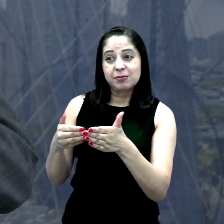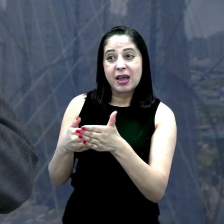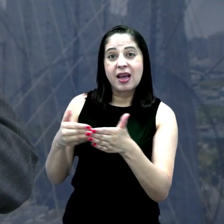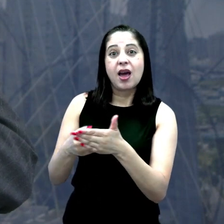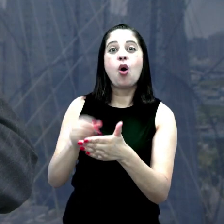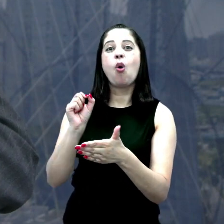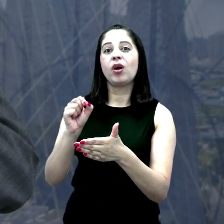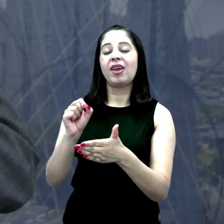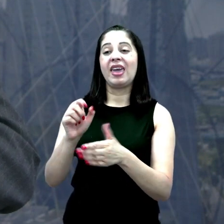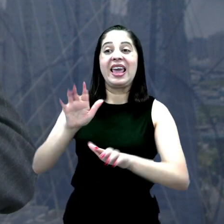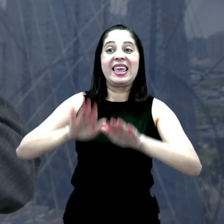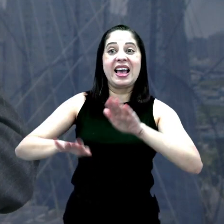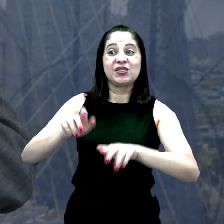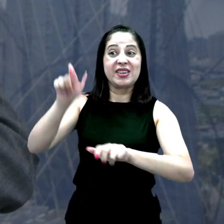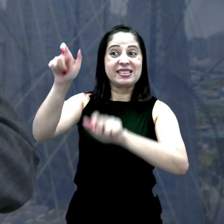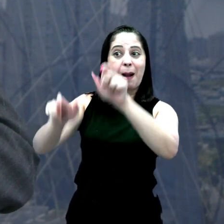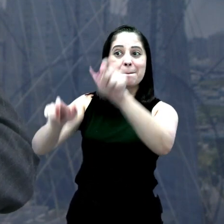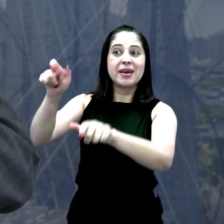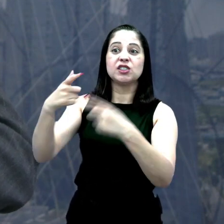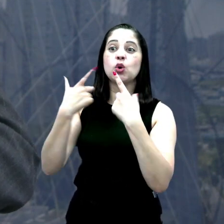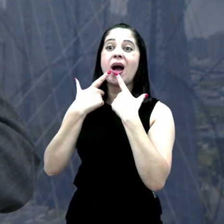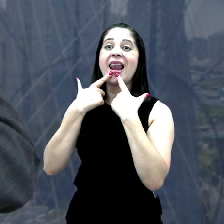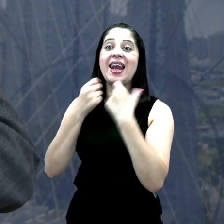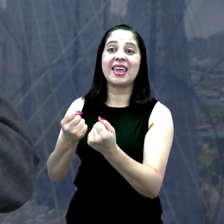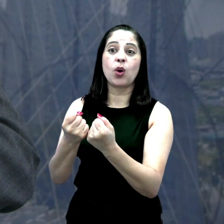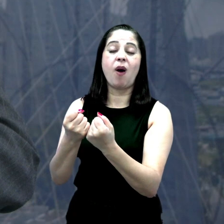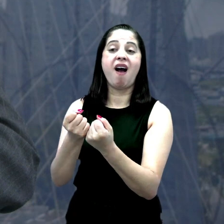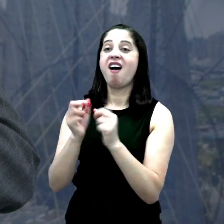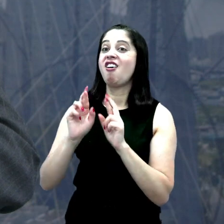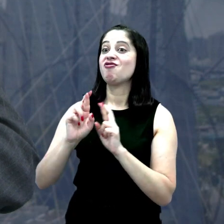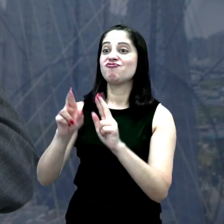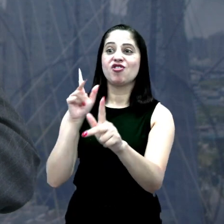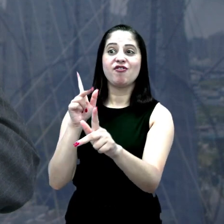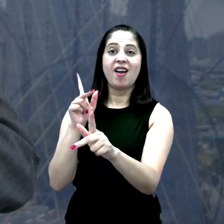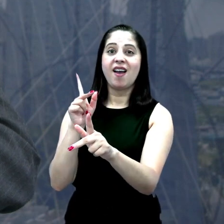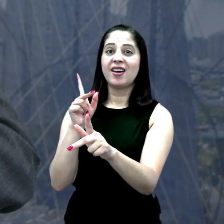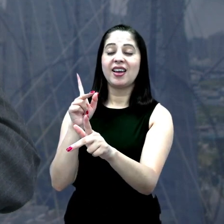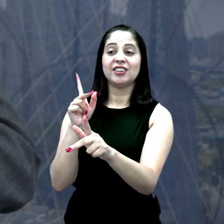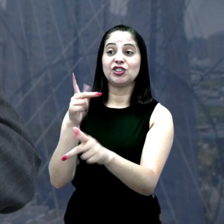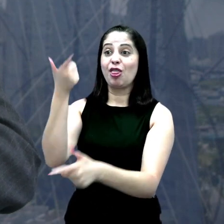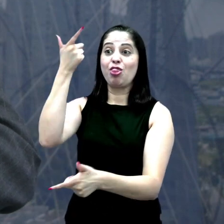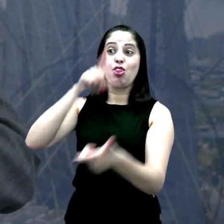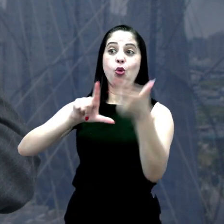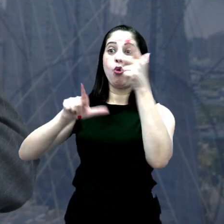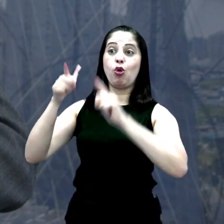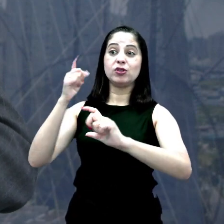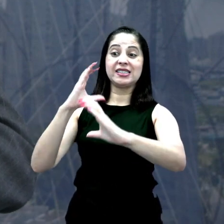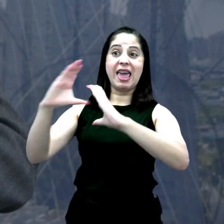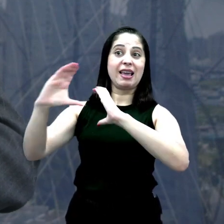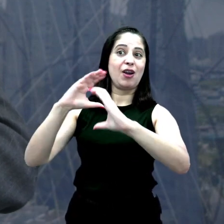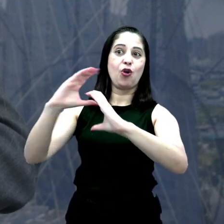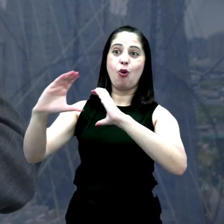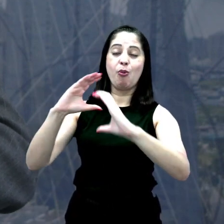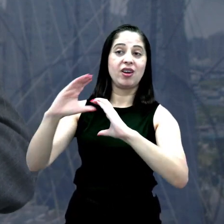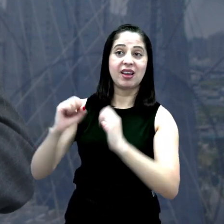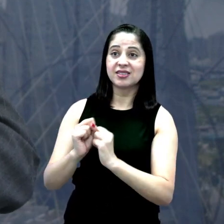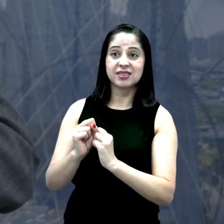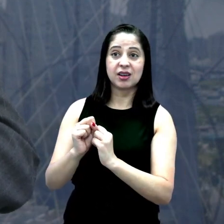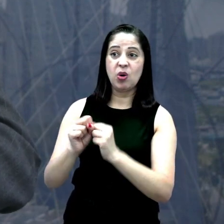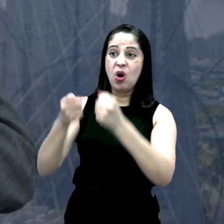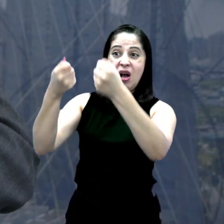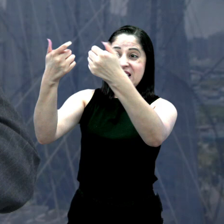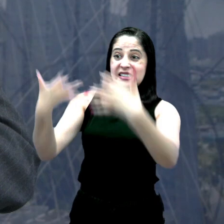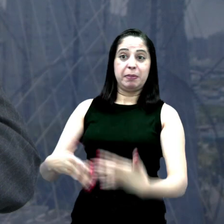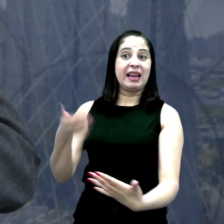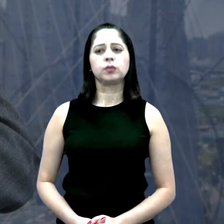mais delegados e precisa de muito voluntariado. Tanto que quem abraça muito aqui, no nosso caso em São José, é a Comissão de Direitos Humanos da OAB,